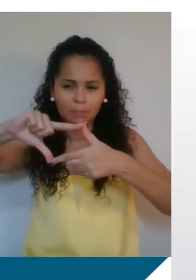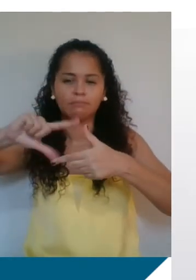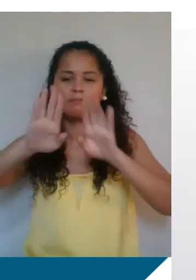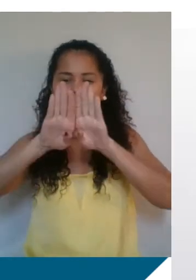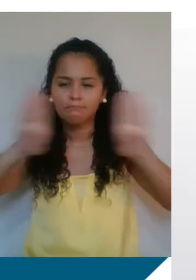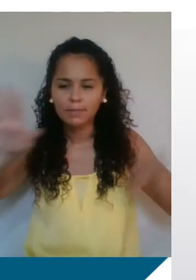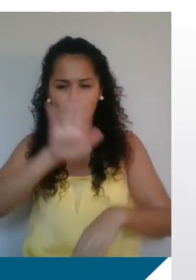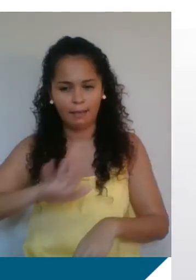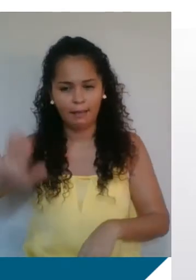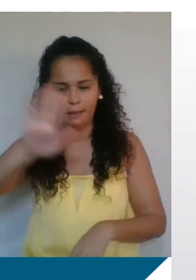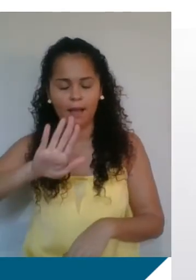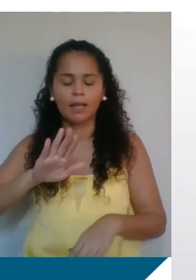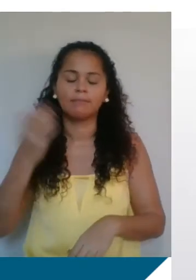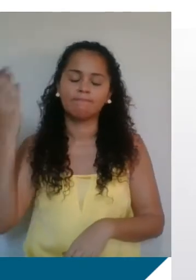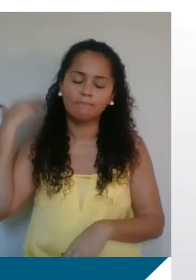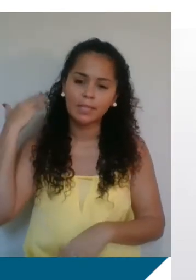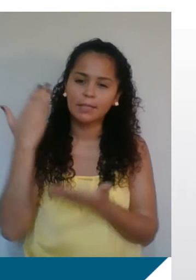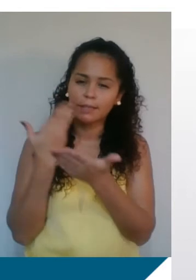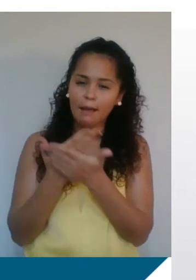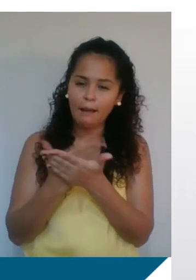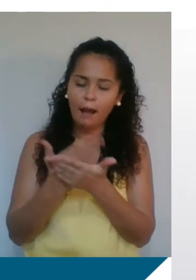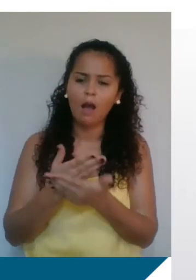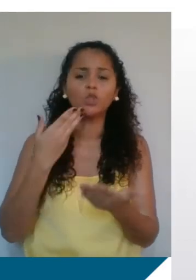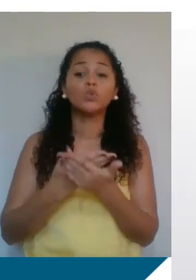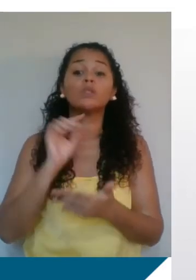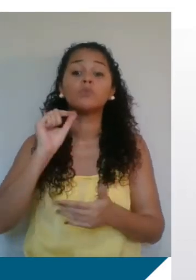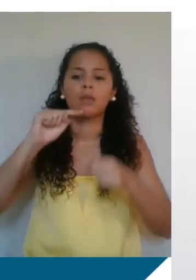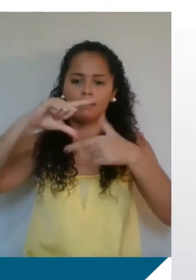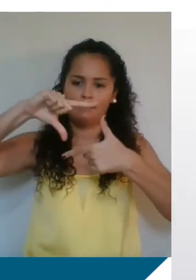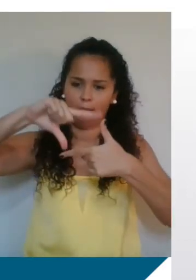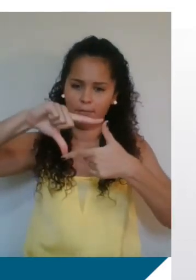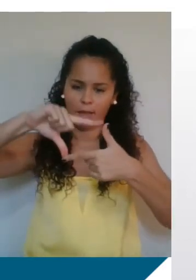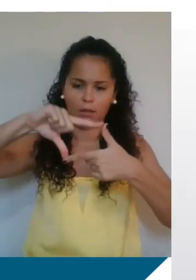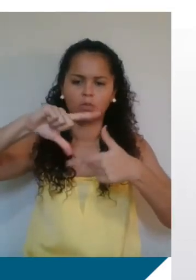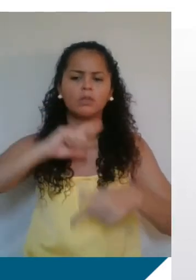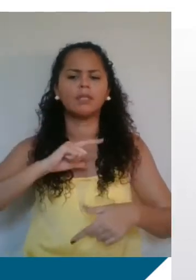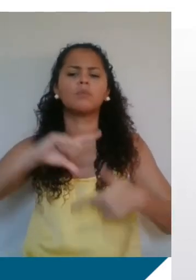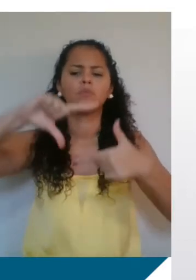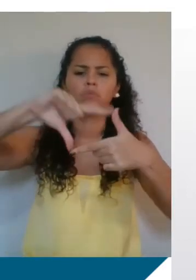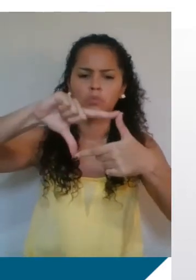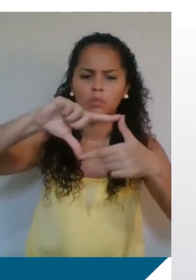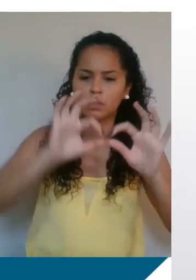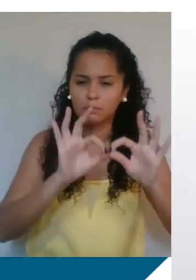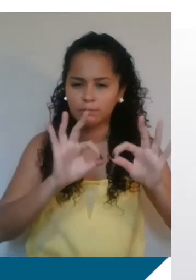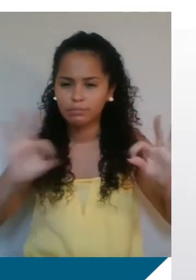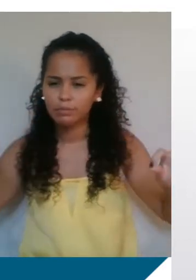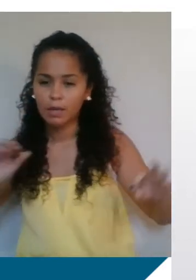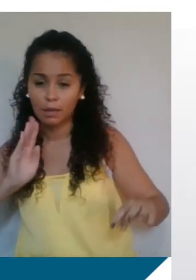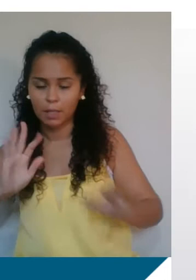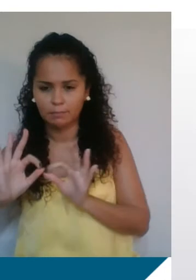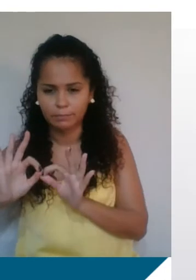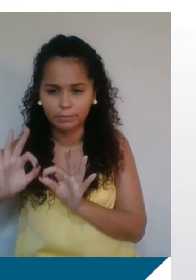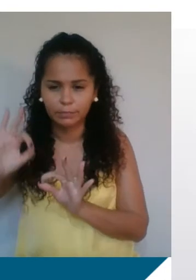Começamos a aula passada estudando os retângulos. Dado um retângulo cujo comprimento tem medida Bzinho e a largura tem